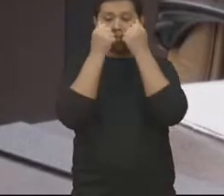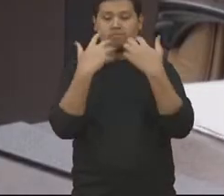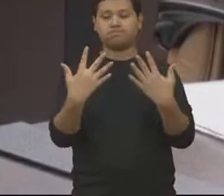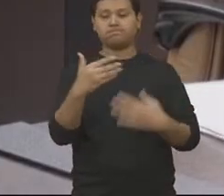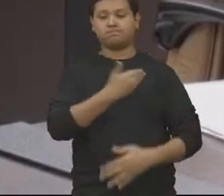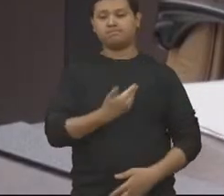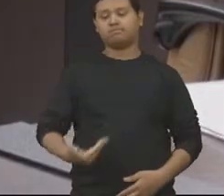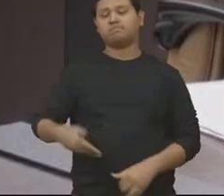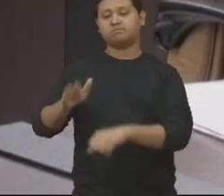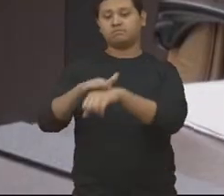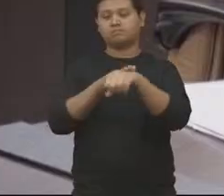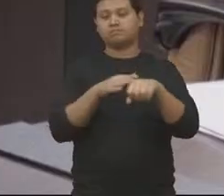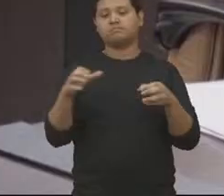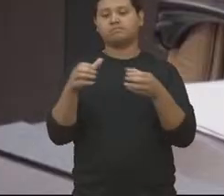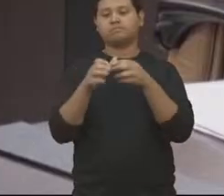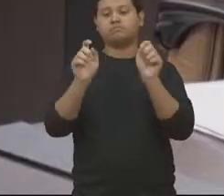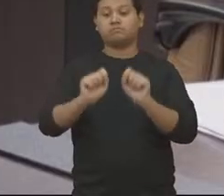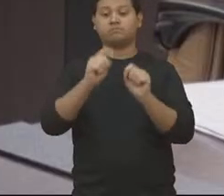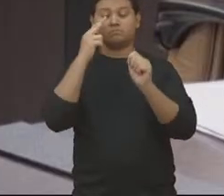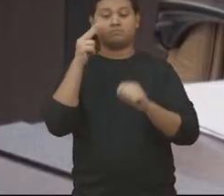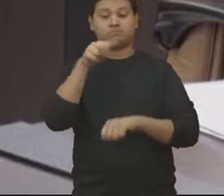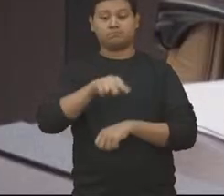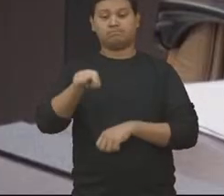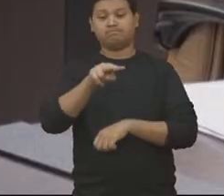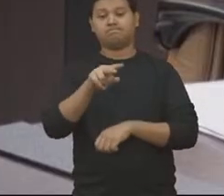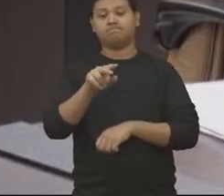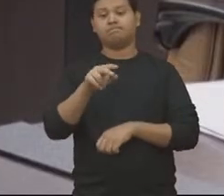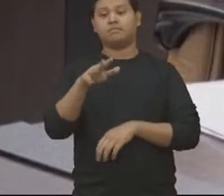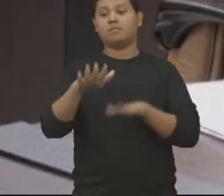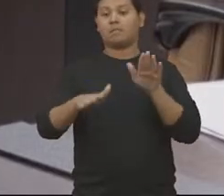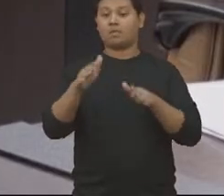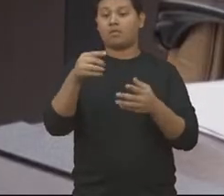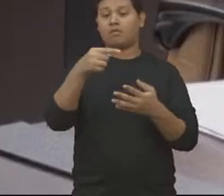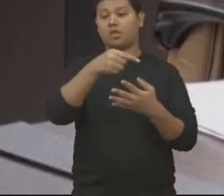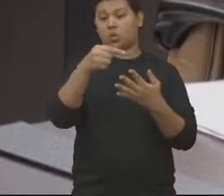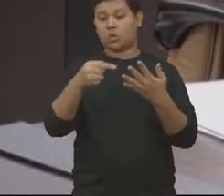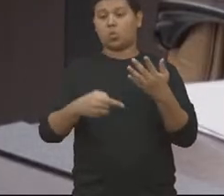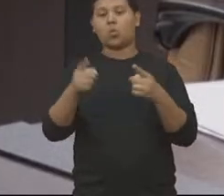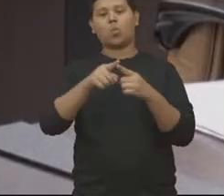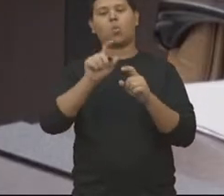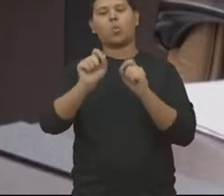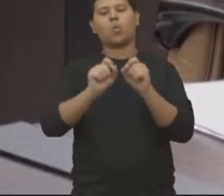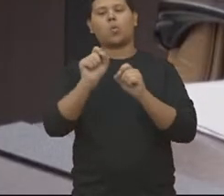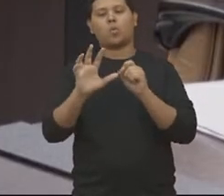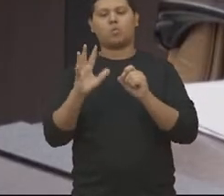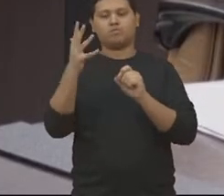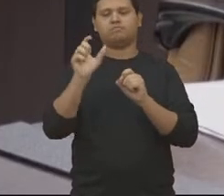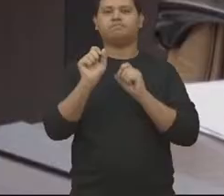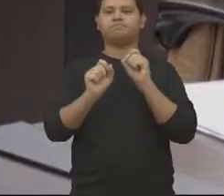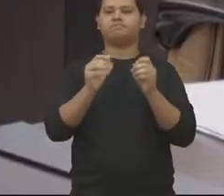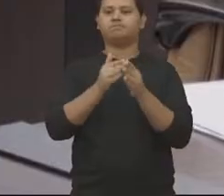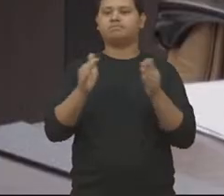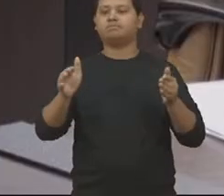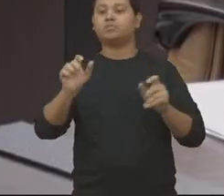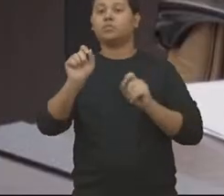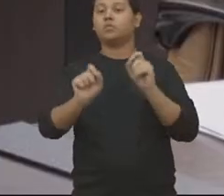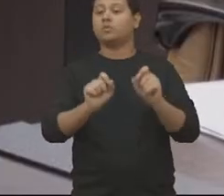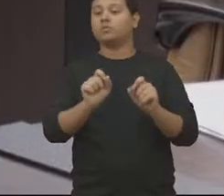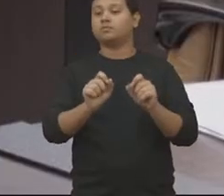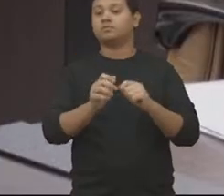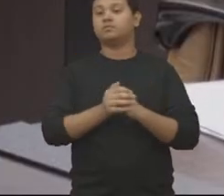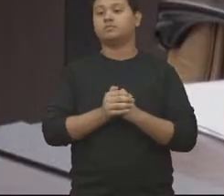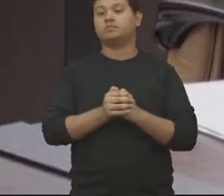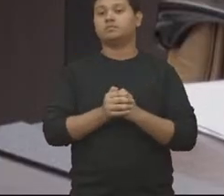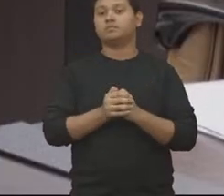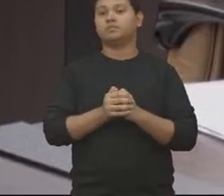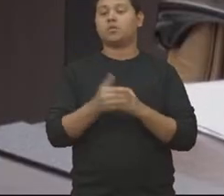pública, convocando a comunidade para que ela compareça. E uma das partes também desse processo foi